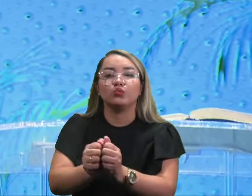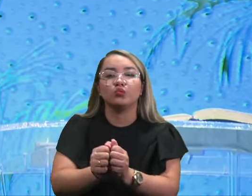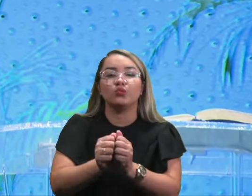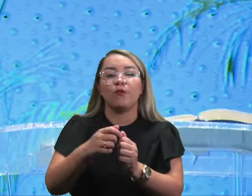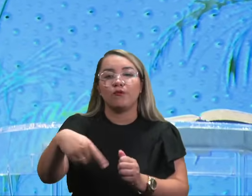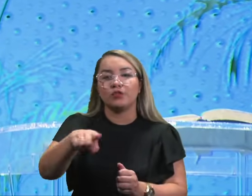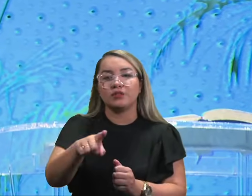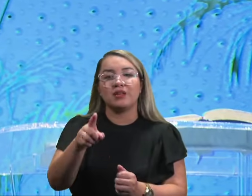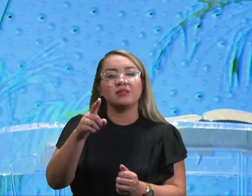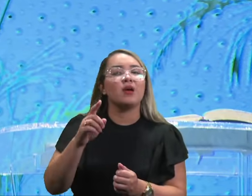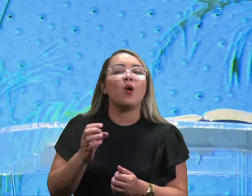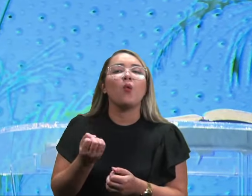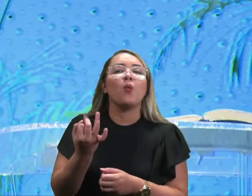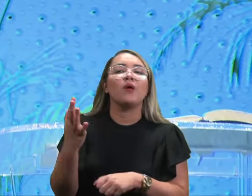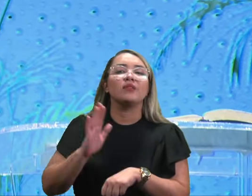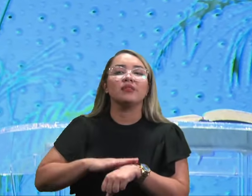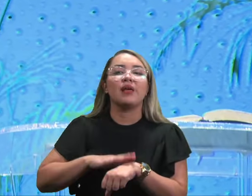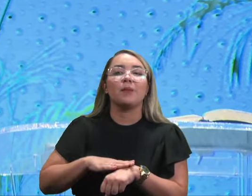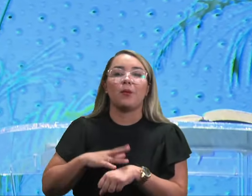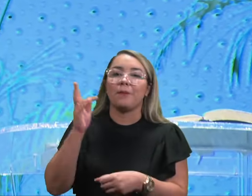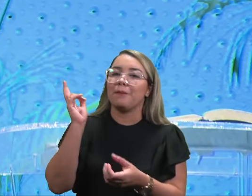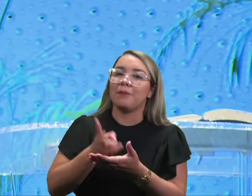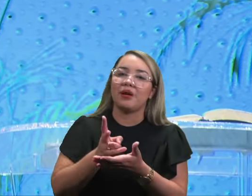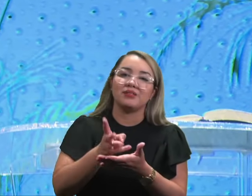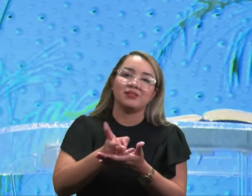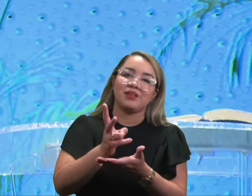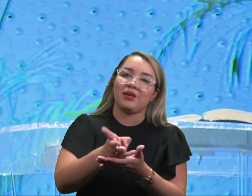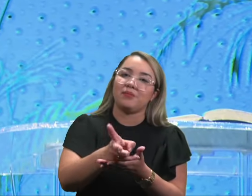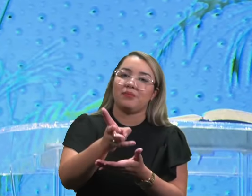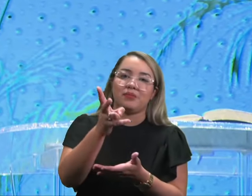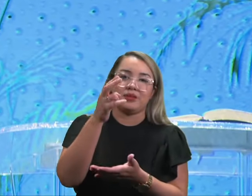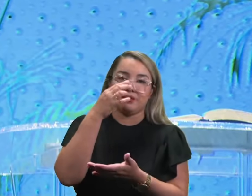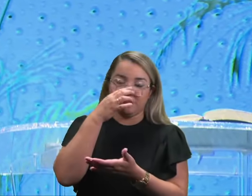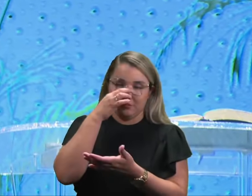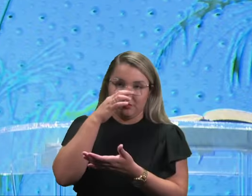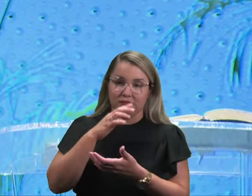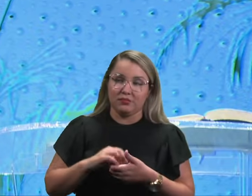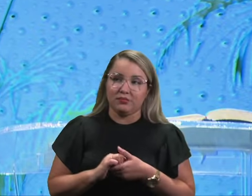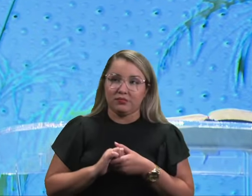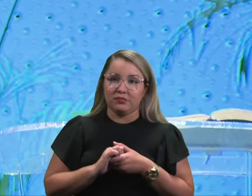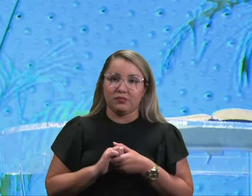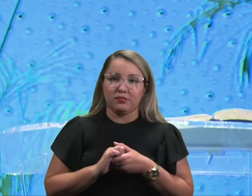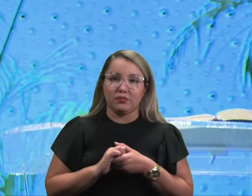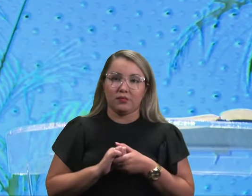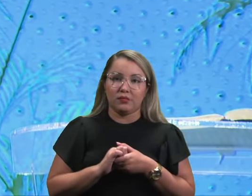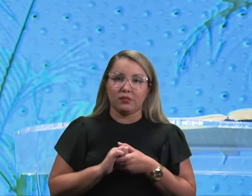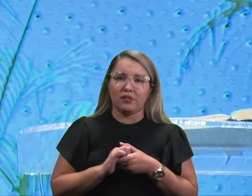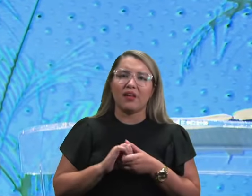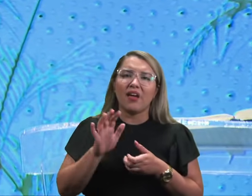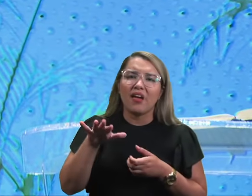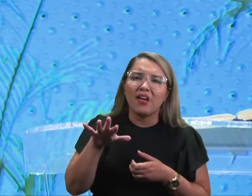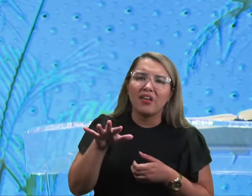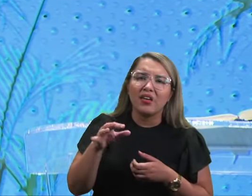tempo? Para sempre. Ei, como